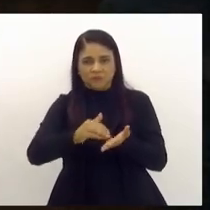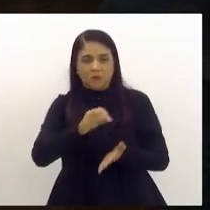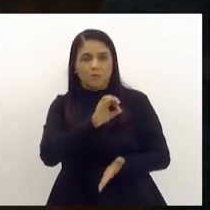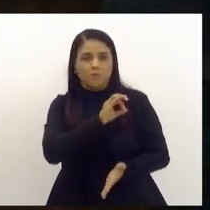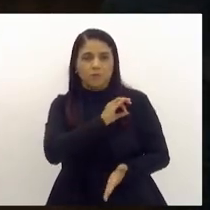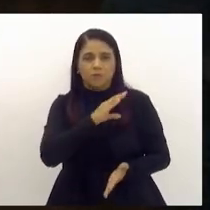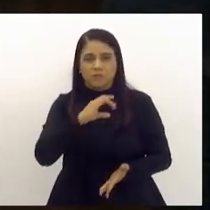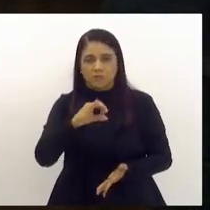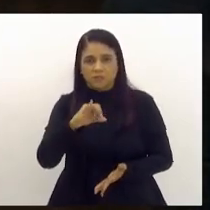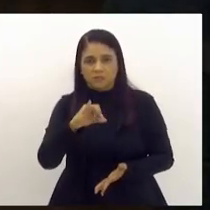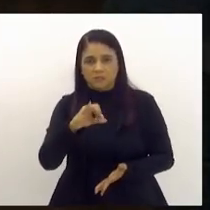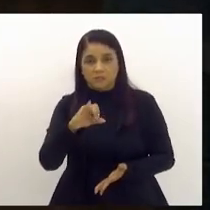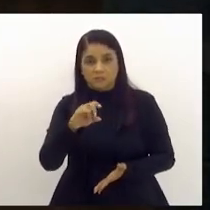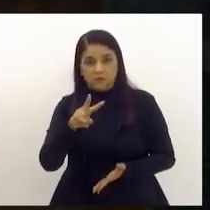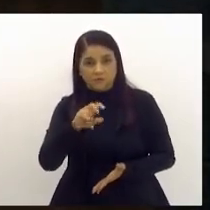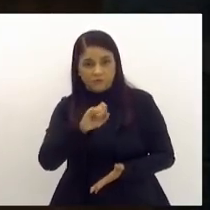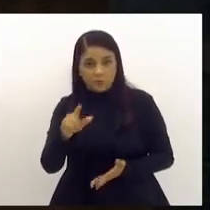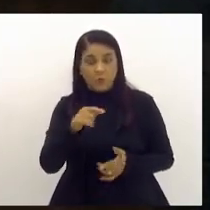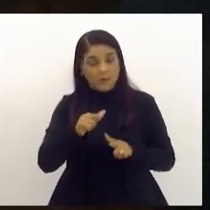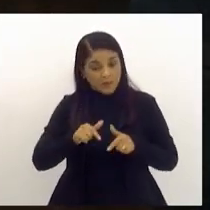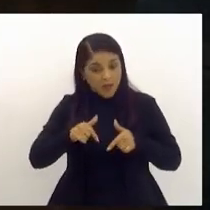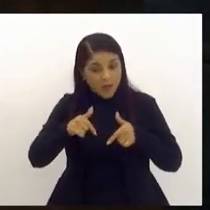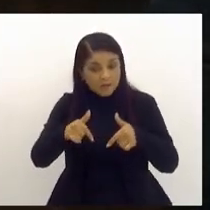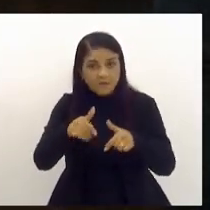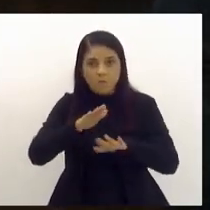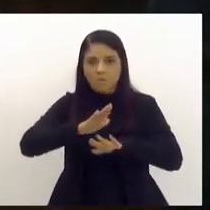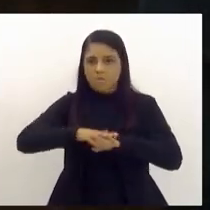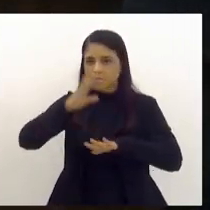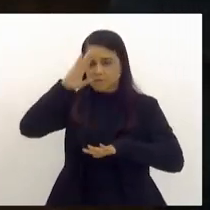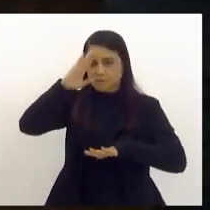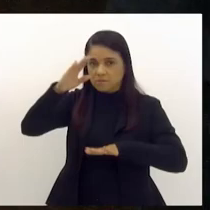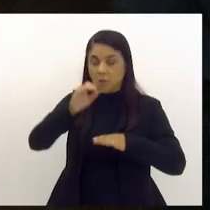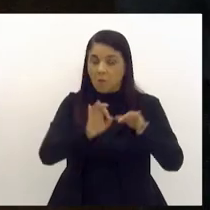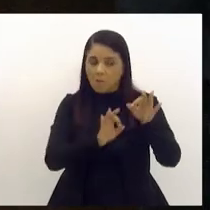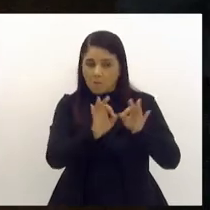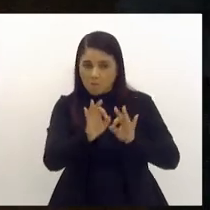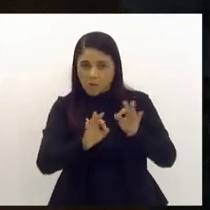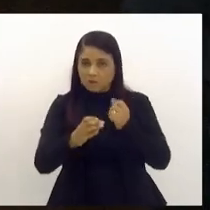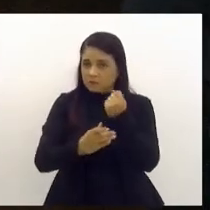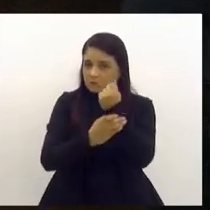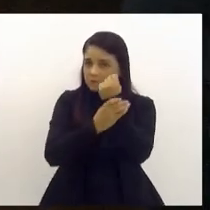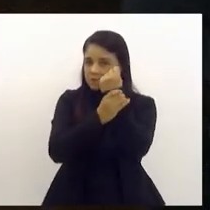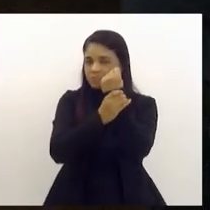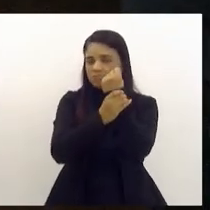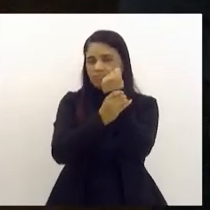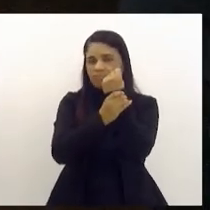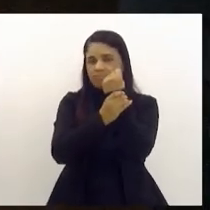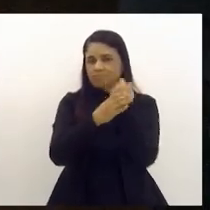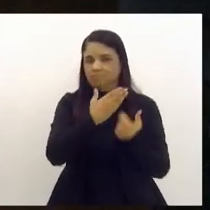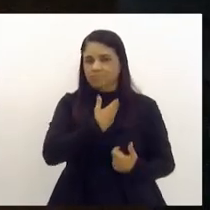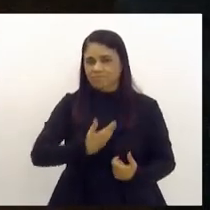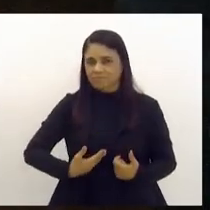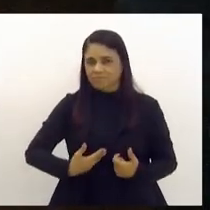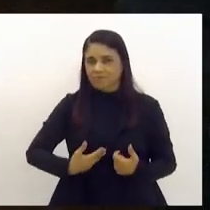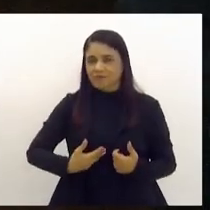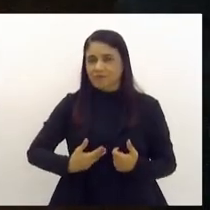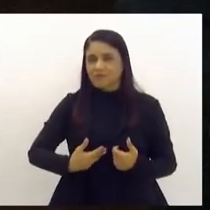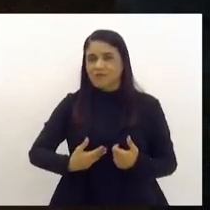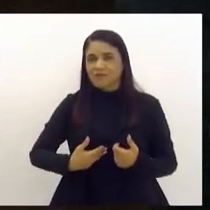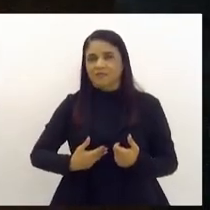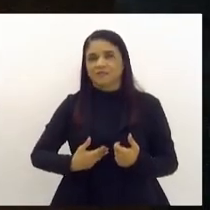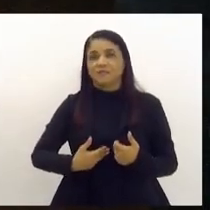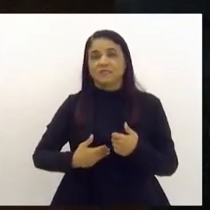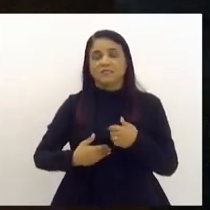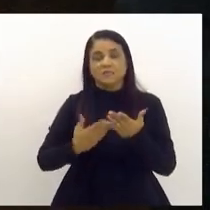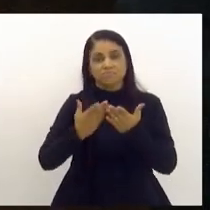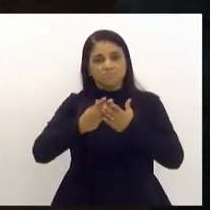Civil, mas ter uma ação para que a gente tenha um plano real de segurança pública e destituição das